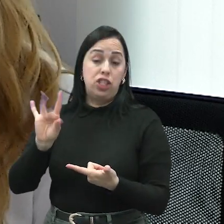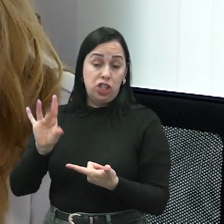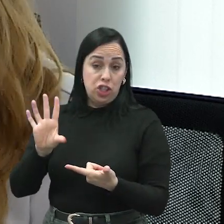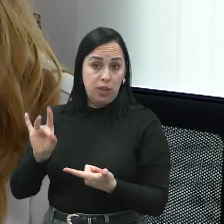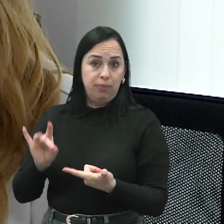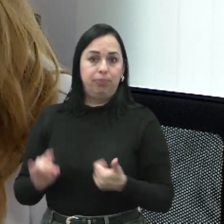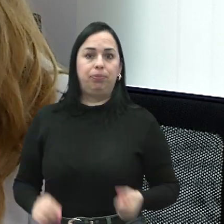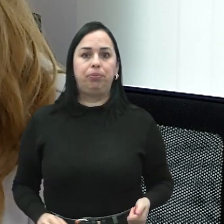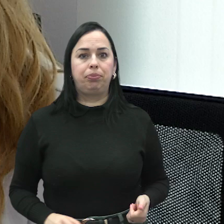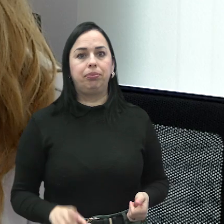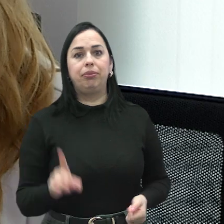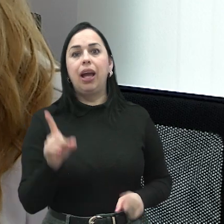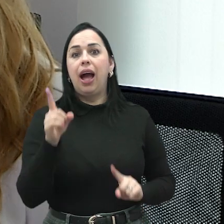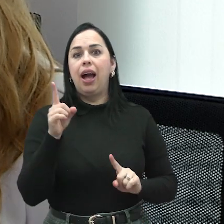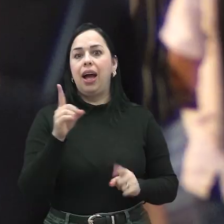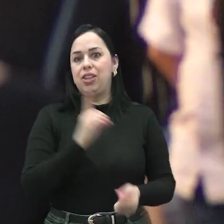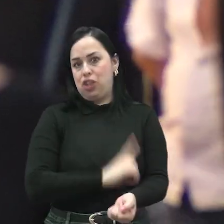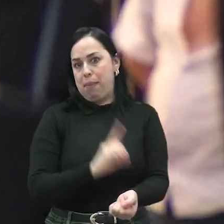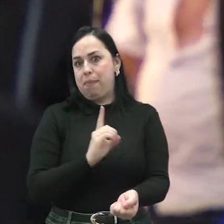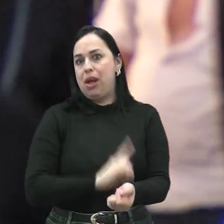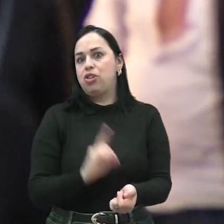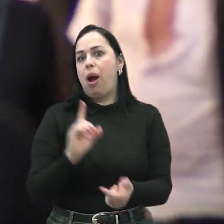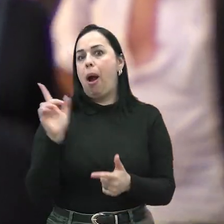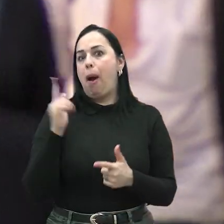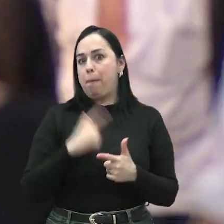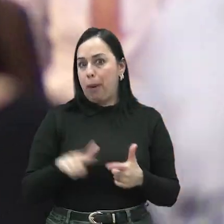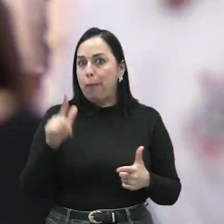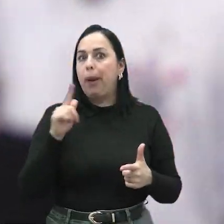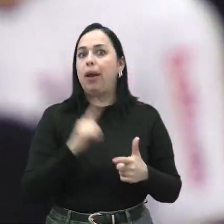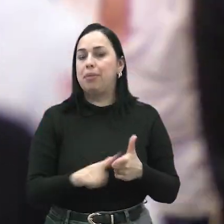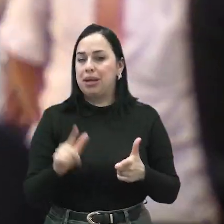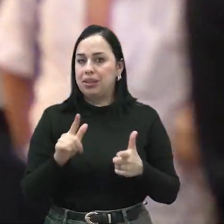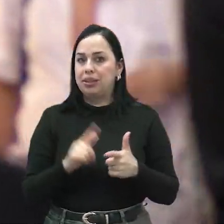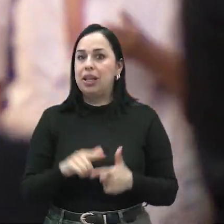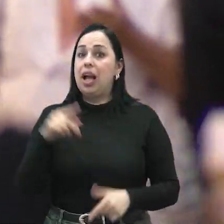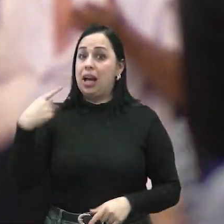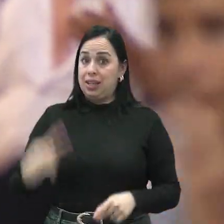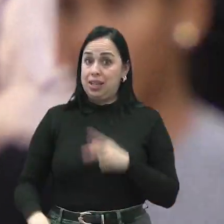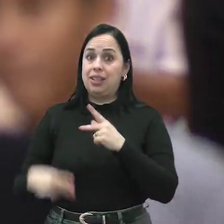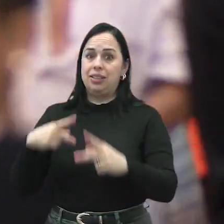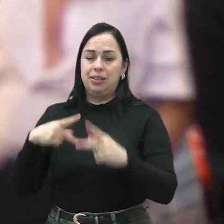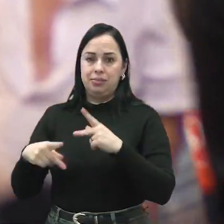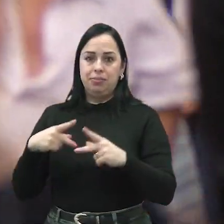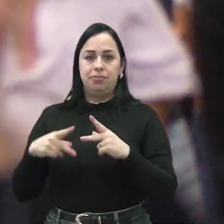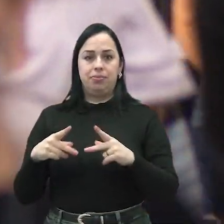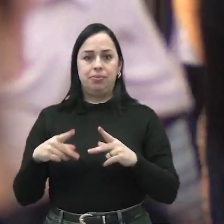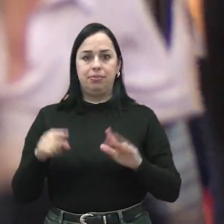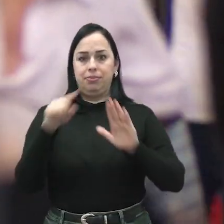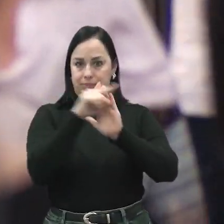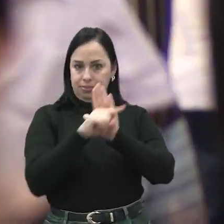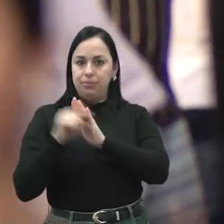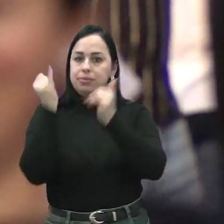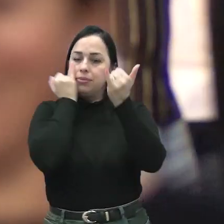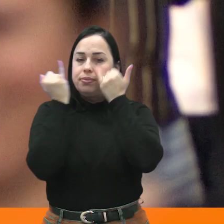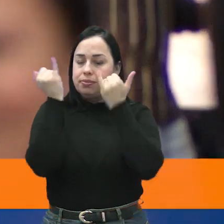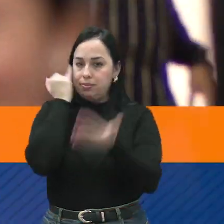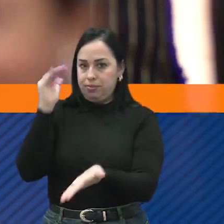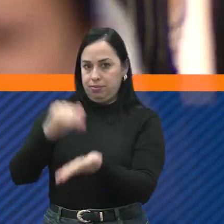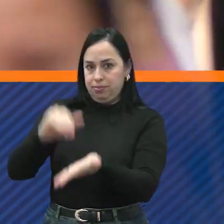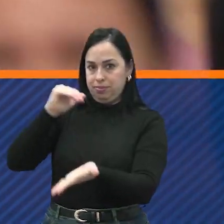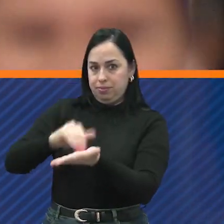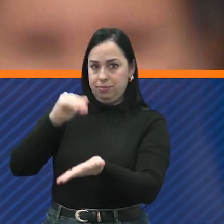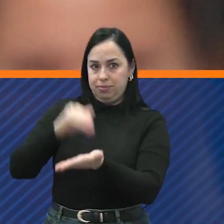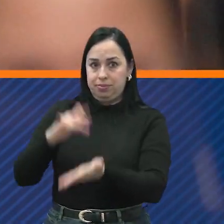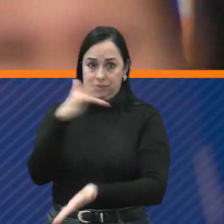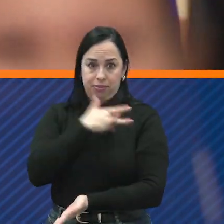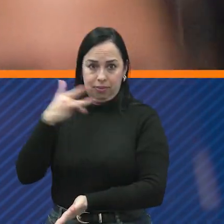sede, porque acontece uma desidratação. A diabetes é um problema de saúde pública. Em São José dos Campos, segundo